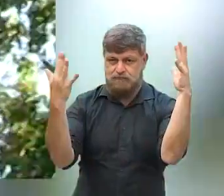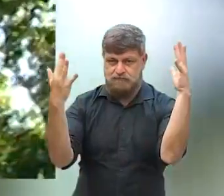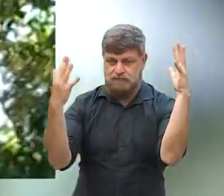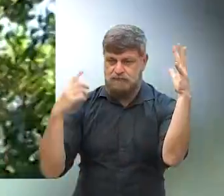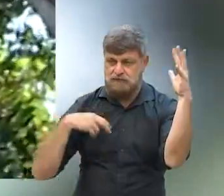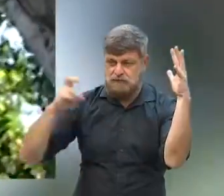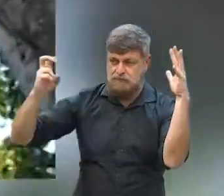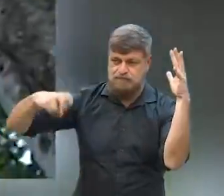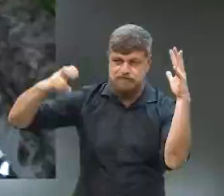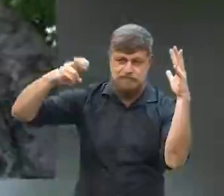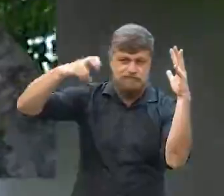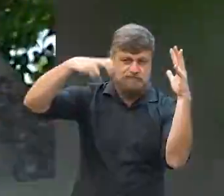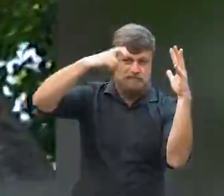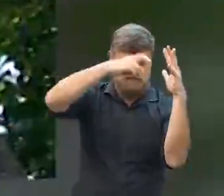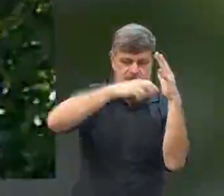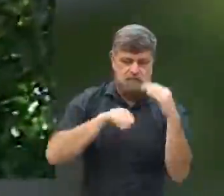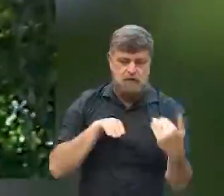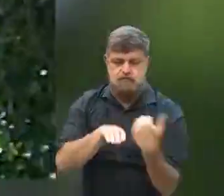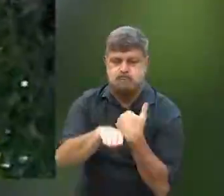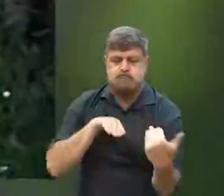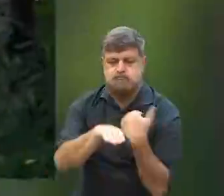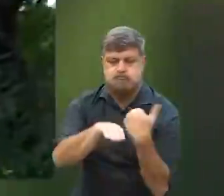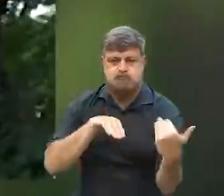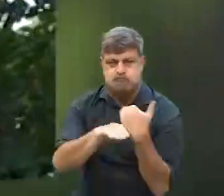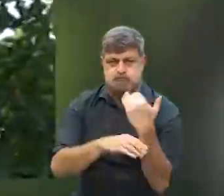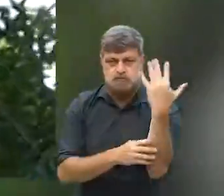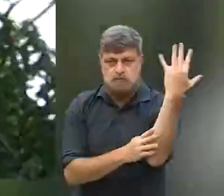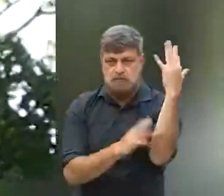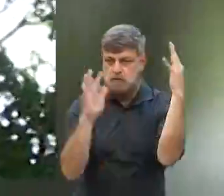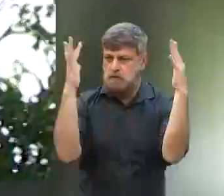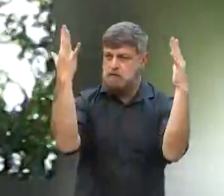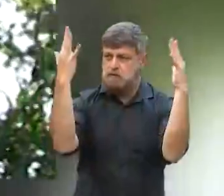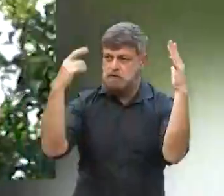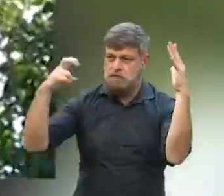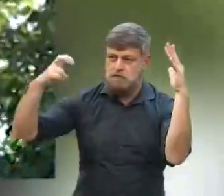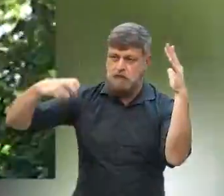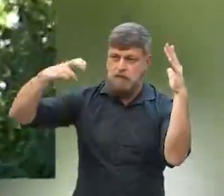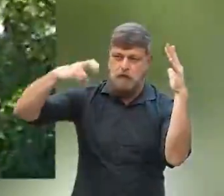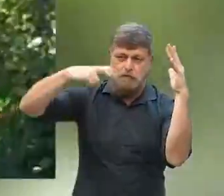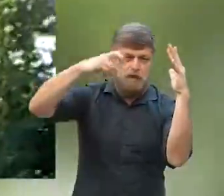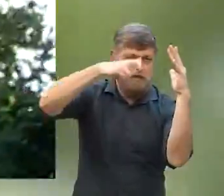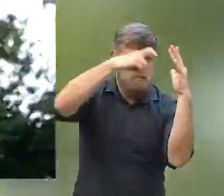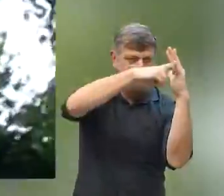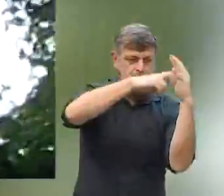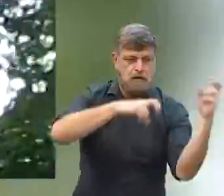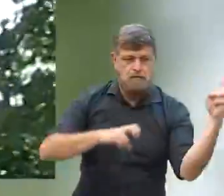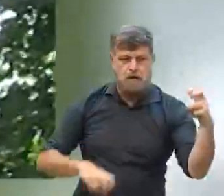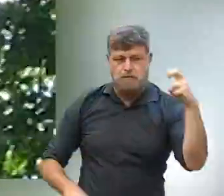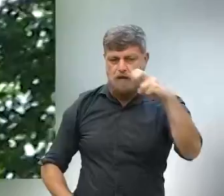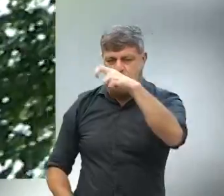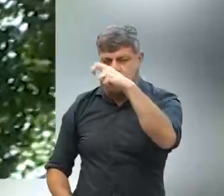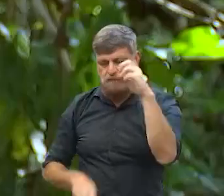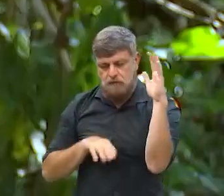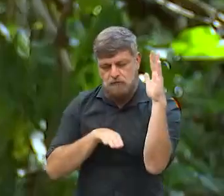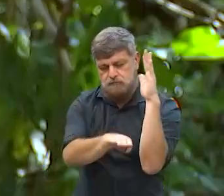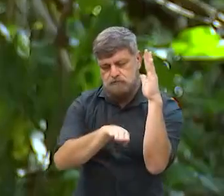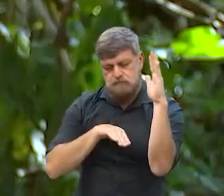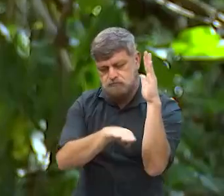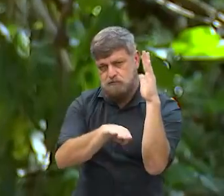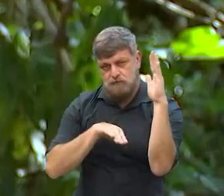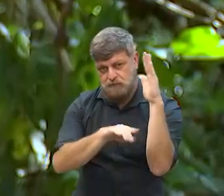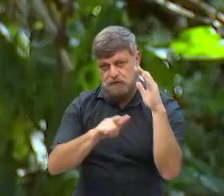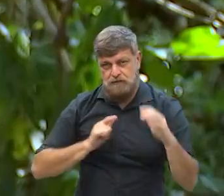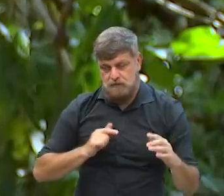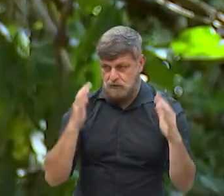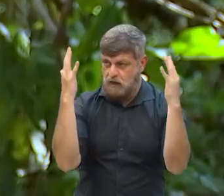Então são para animais ali em que vão conseguir percorrer, sobe as árvores, percorrem ali uma passagem de fauna entre copas